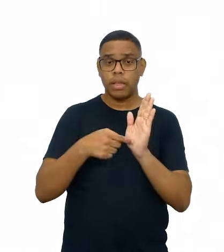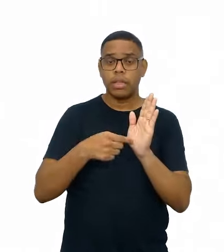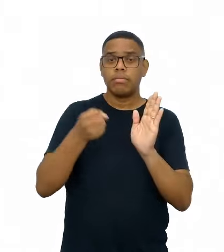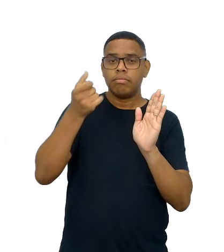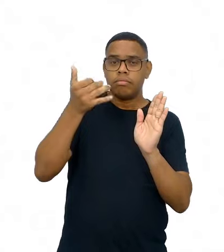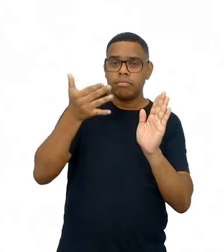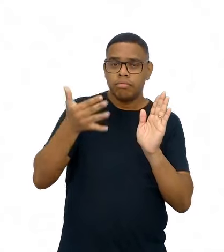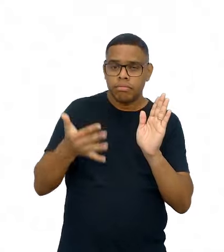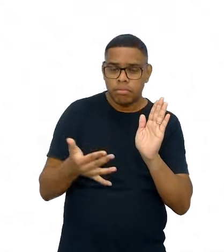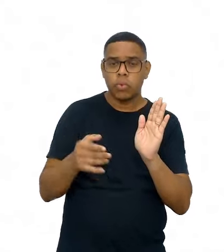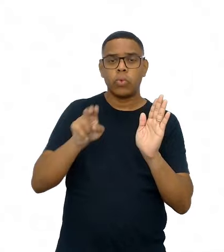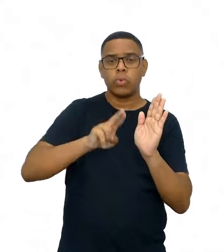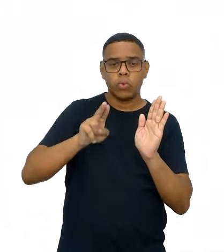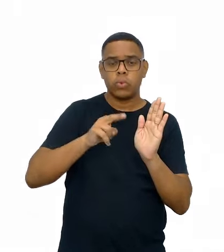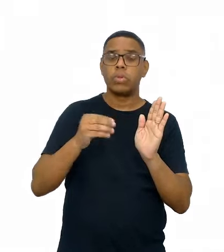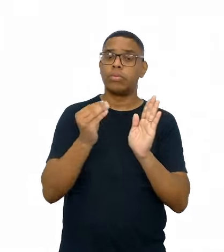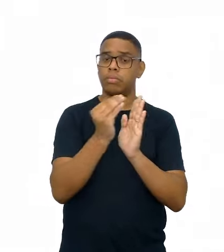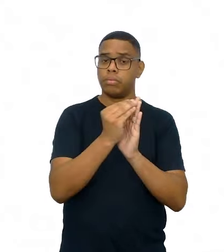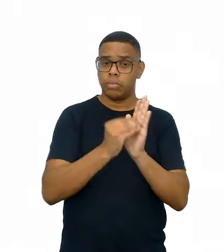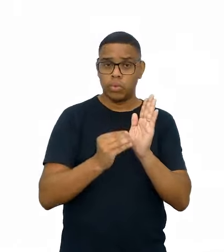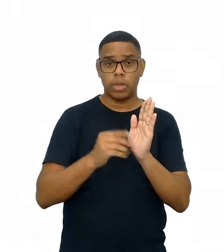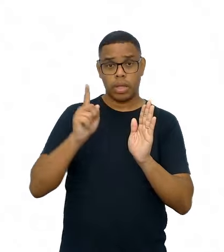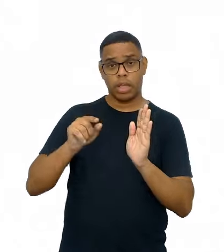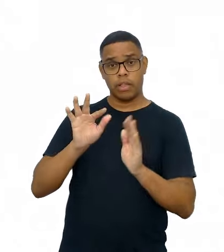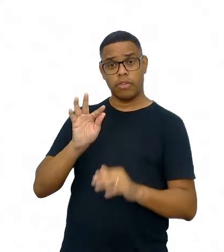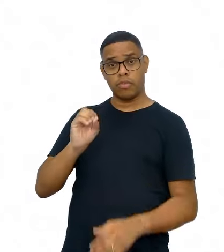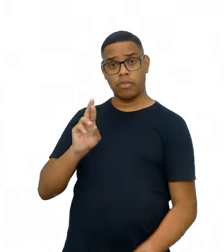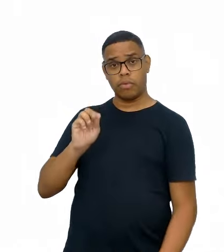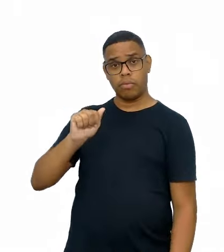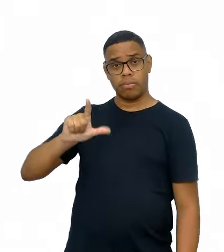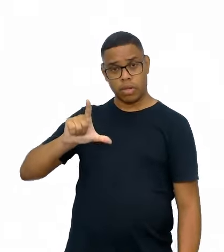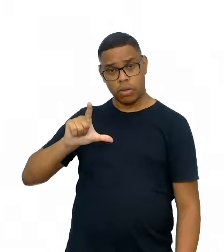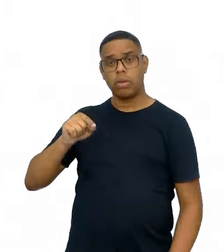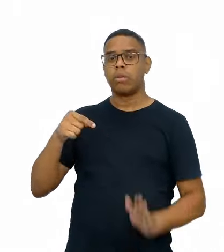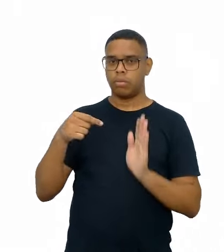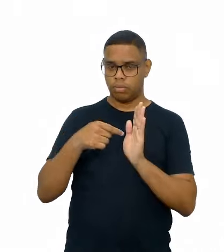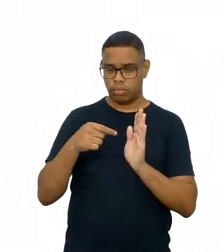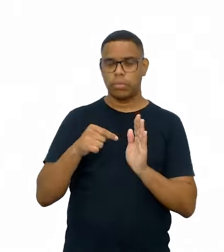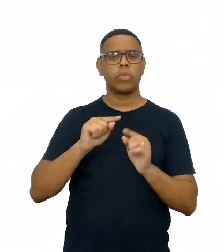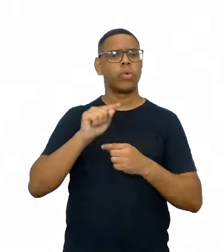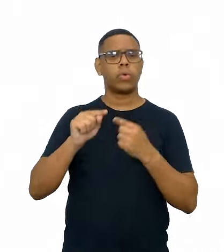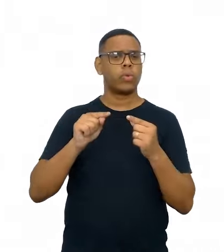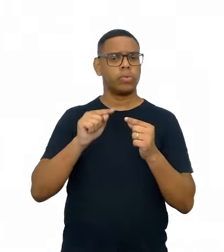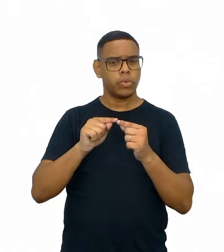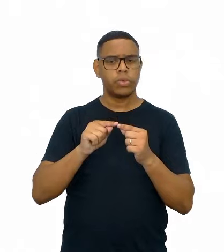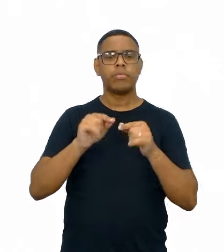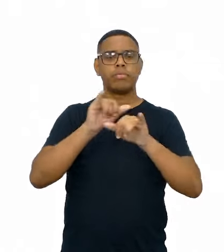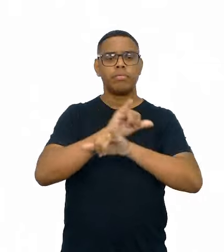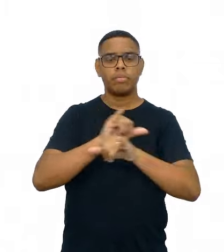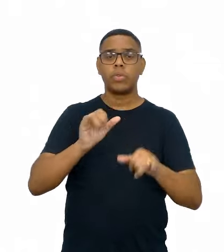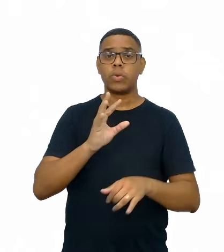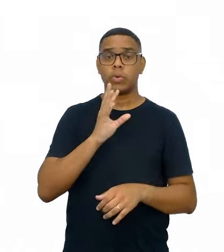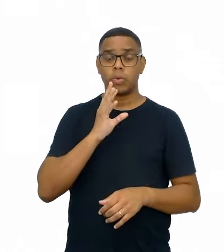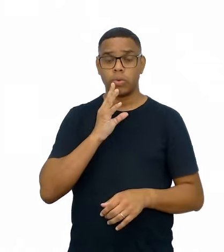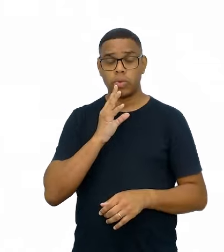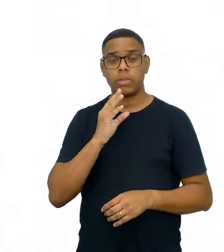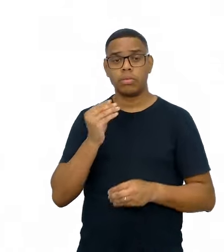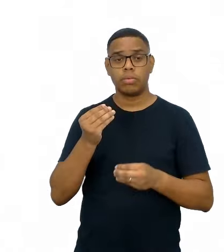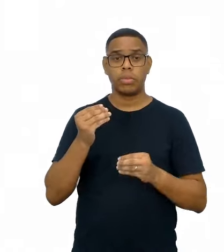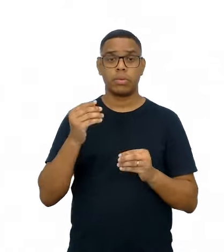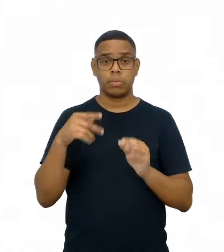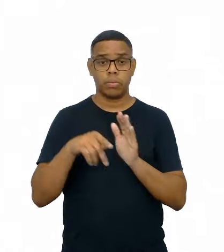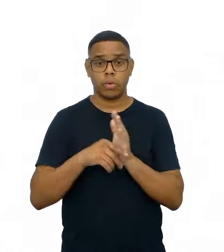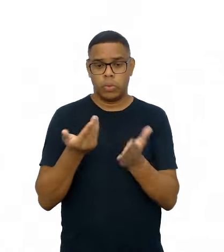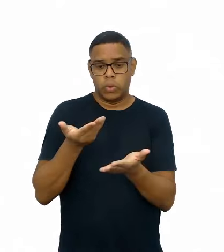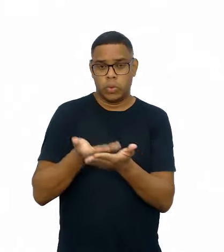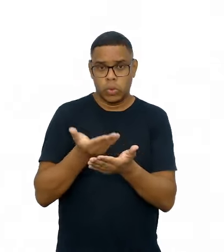é transmitir conhecimentos baseados em estudos científicos e serve para divulgar informações para o público em